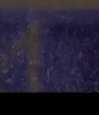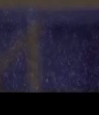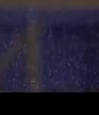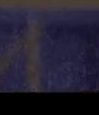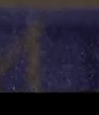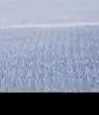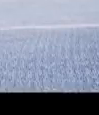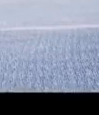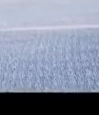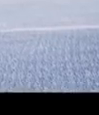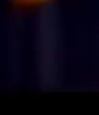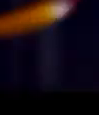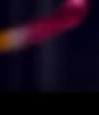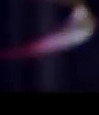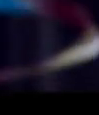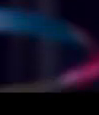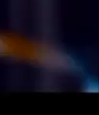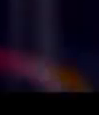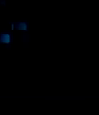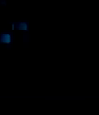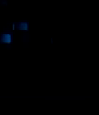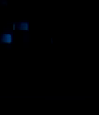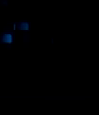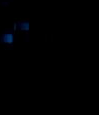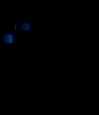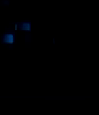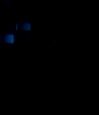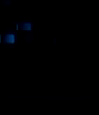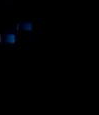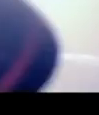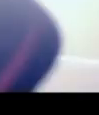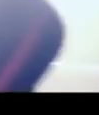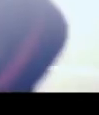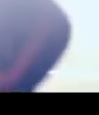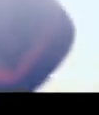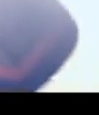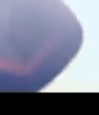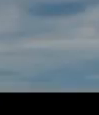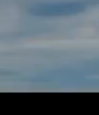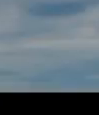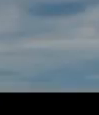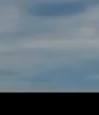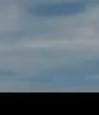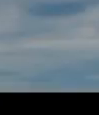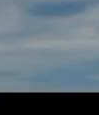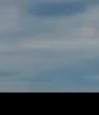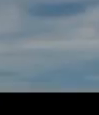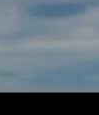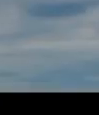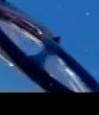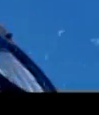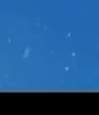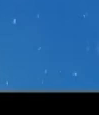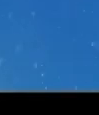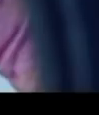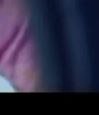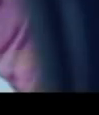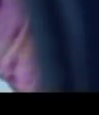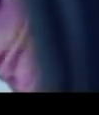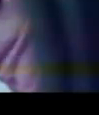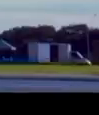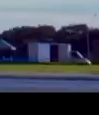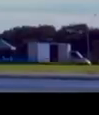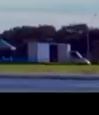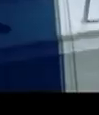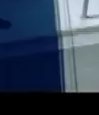De norte a sul, tem legado. Eu tenho corrido pelo Brasil inteiro e não canso de